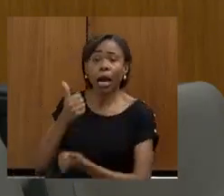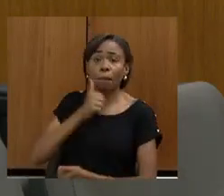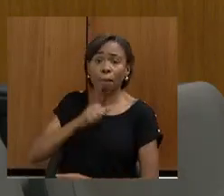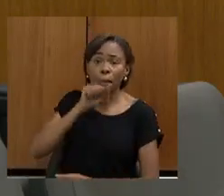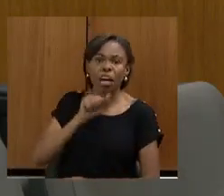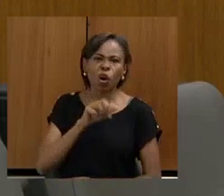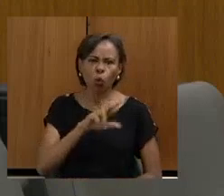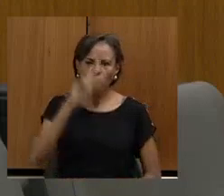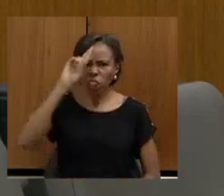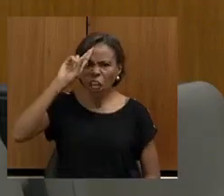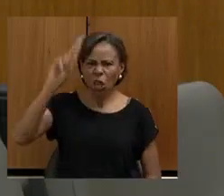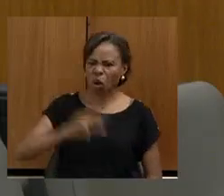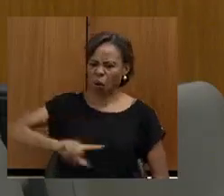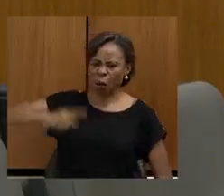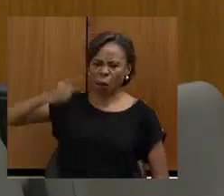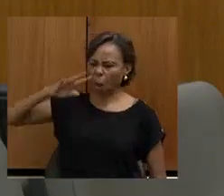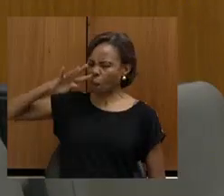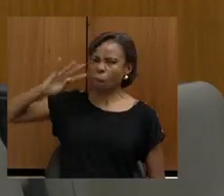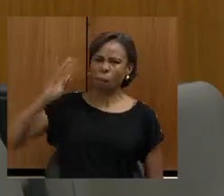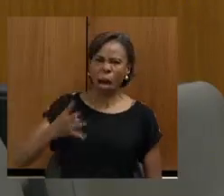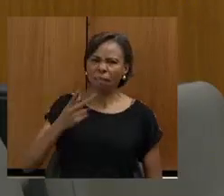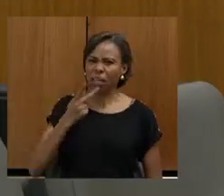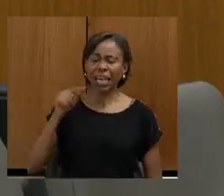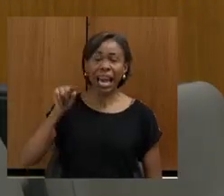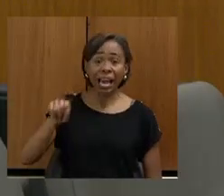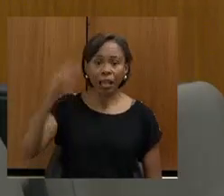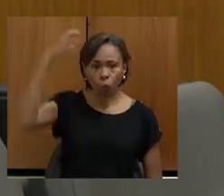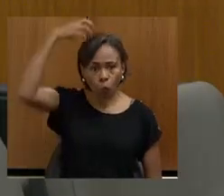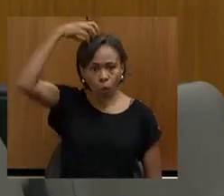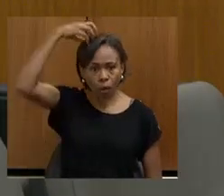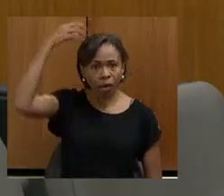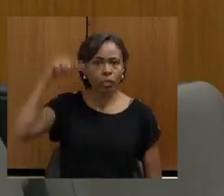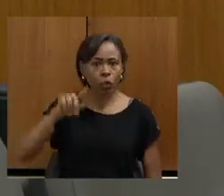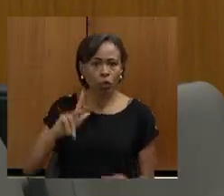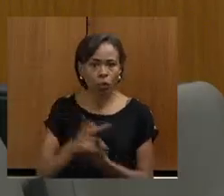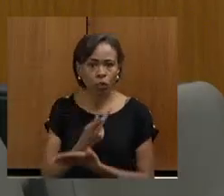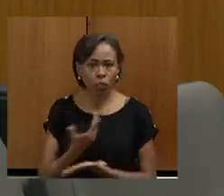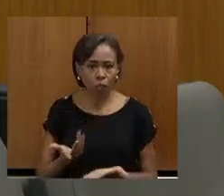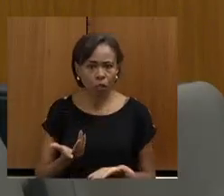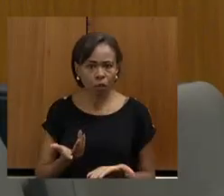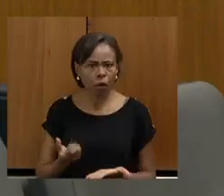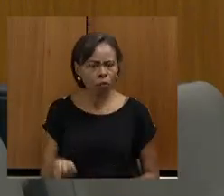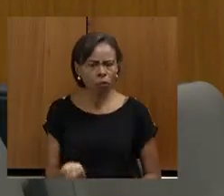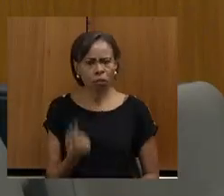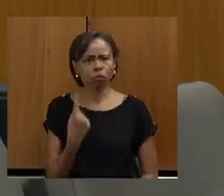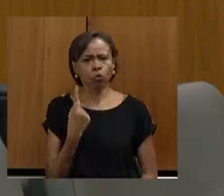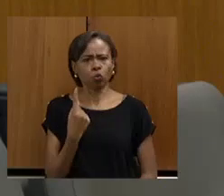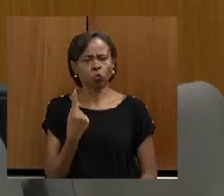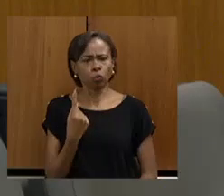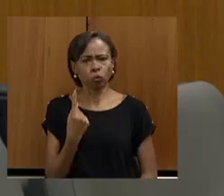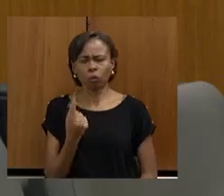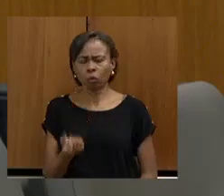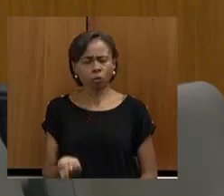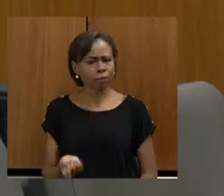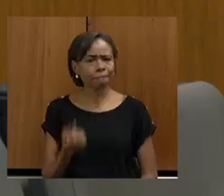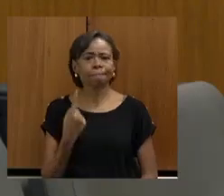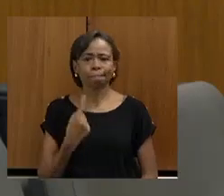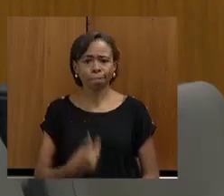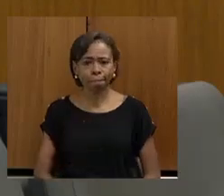chegou a acusá-la e falar que a culpa era dela daquilo ter acontecido. Isso é um absurdo. Um absurdo.